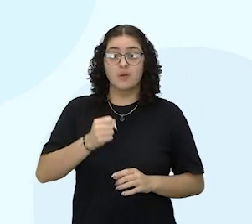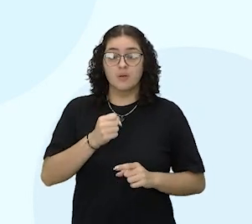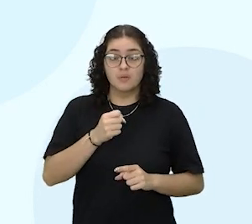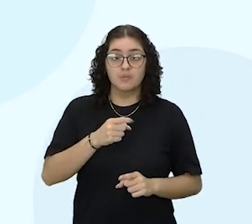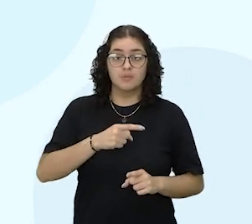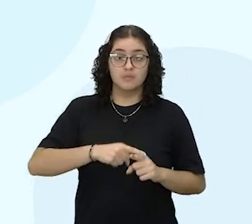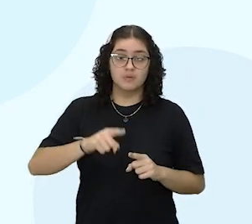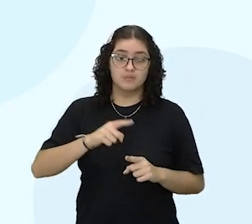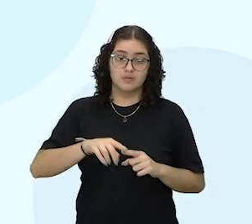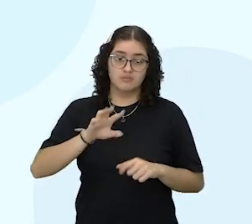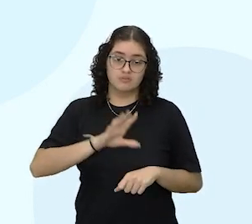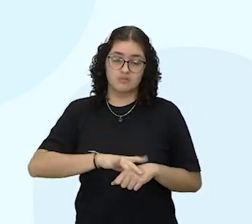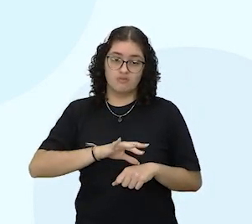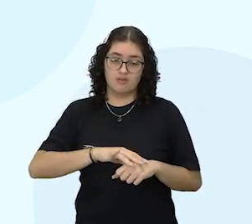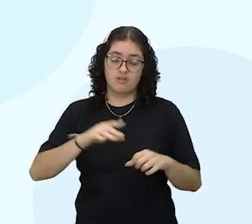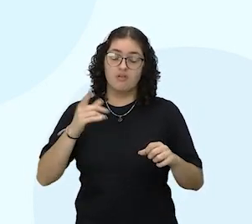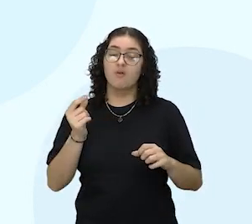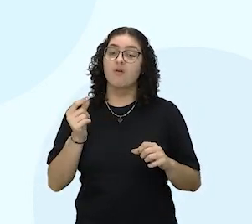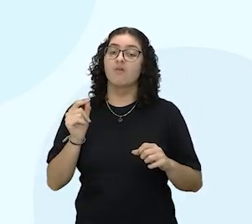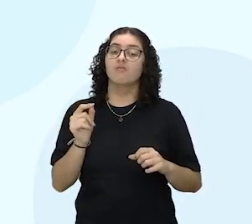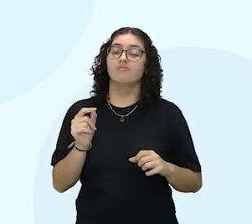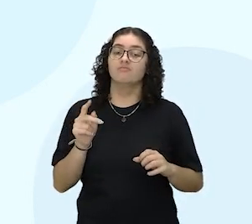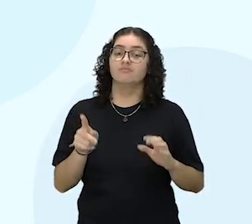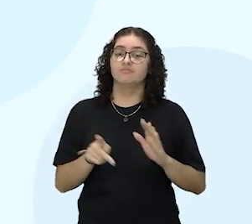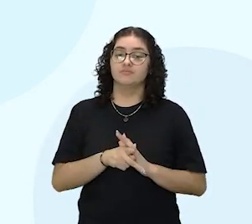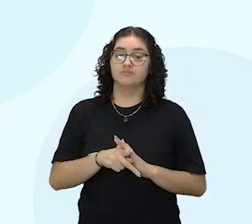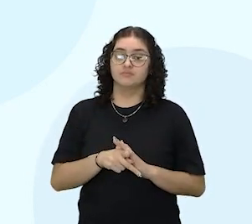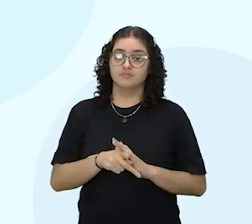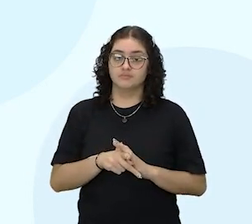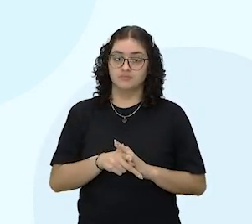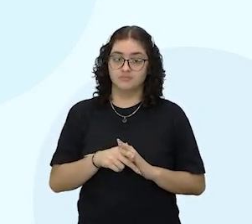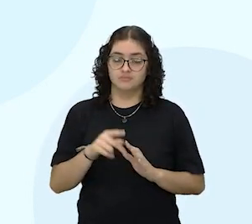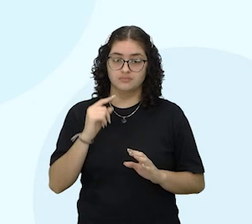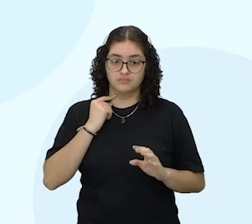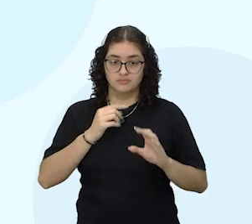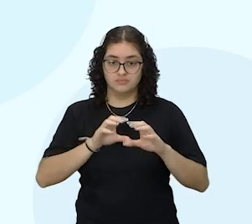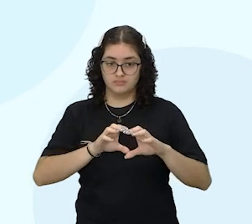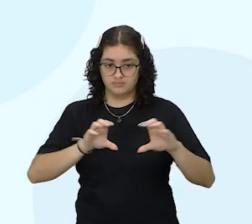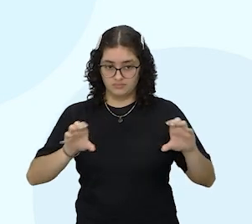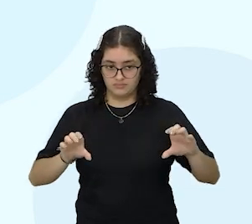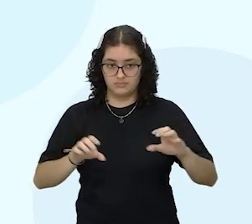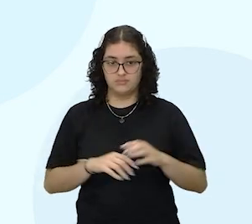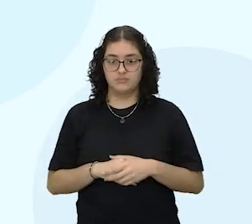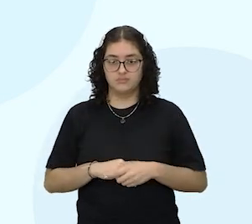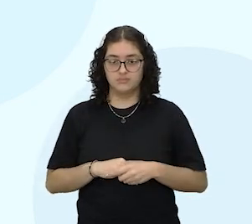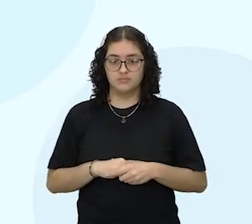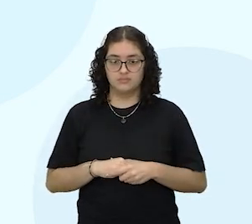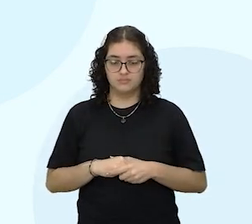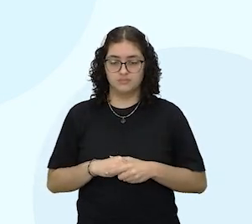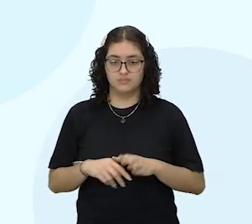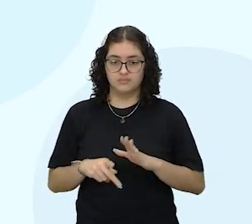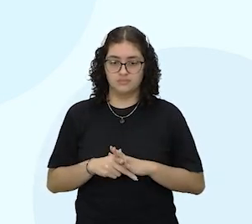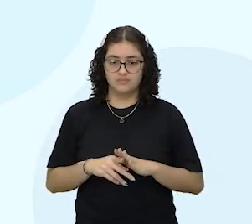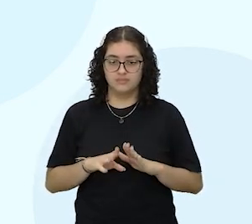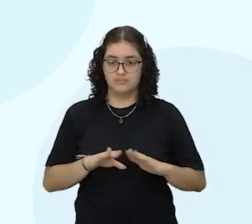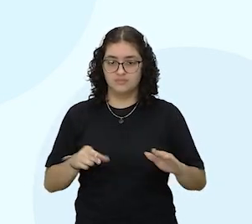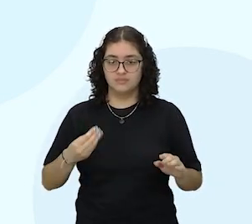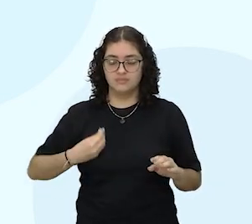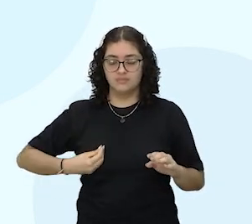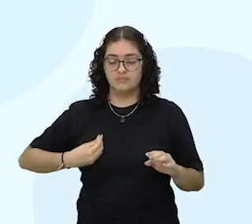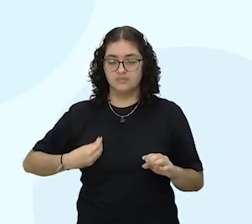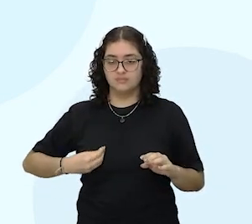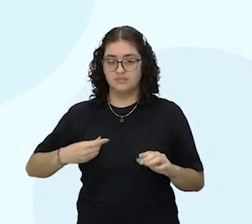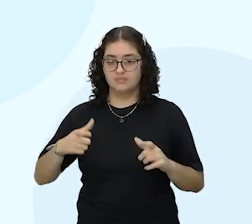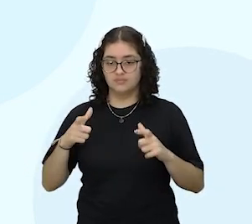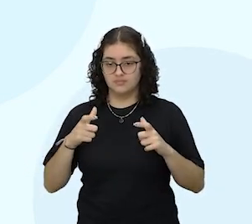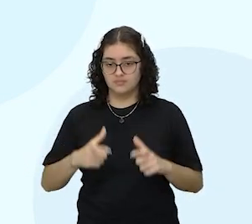por exemplo, doenças ligadas à questão do saneamento, do que crianças que vivem numa cidade onde tem